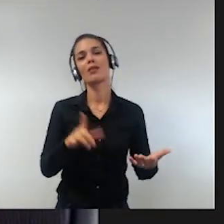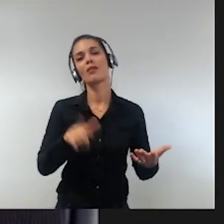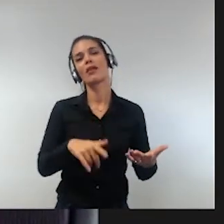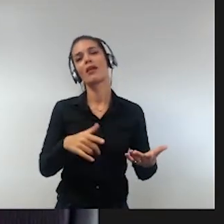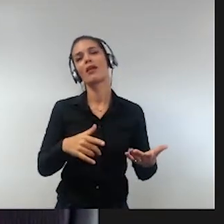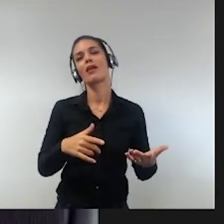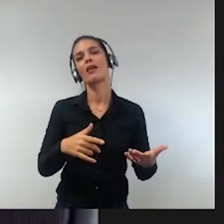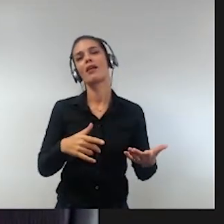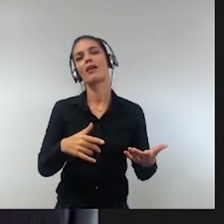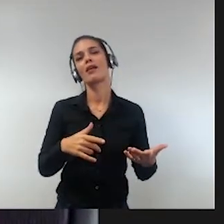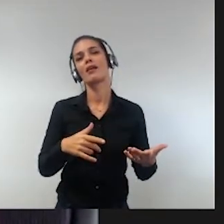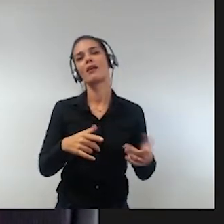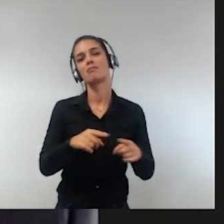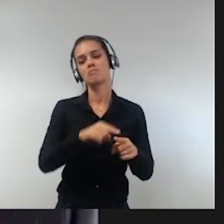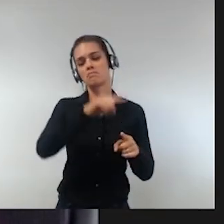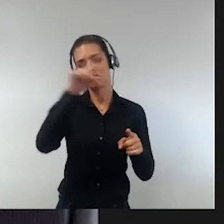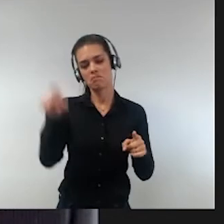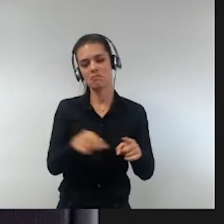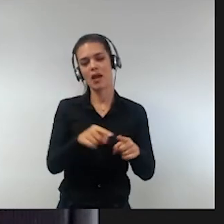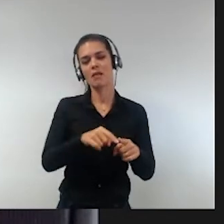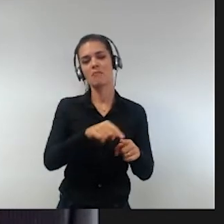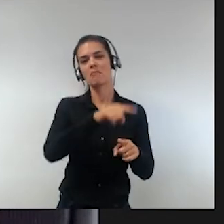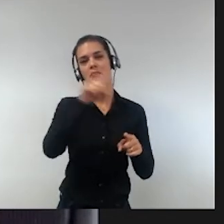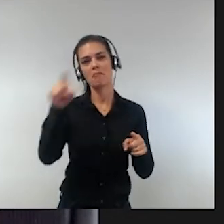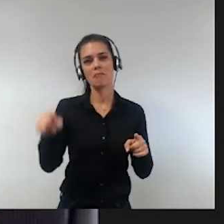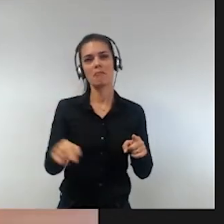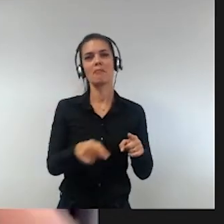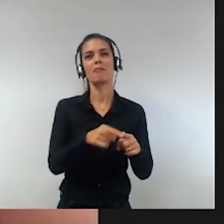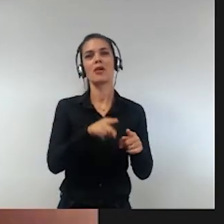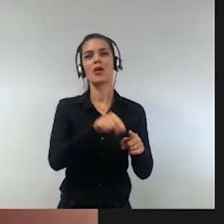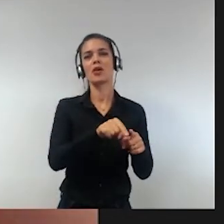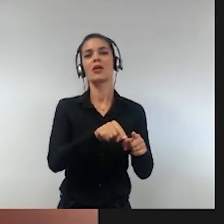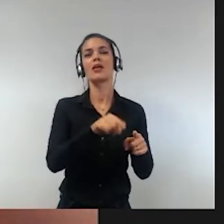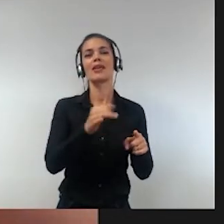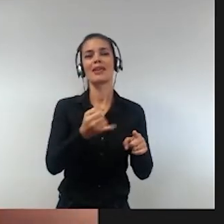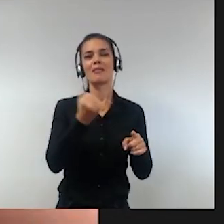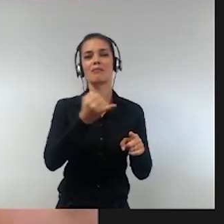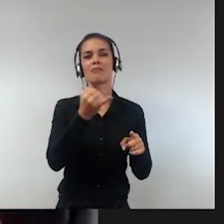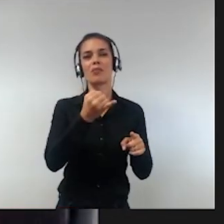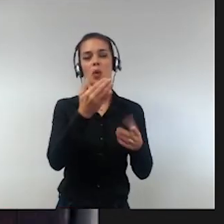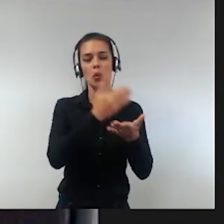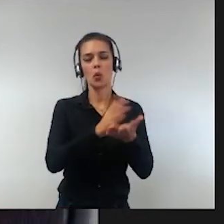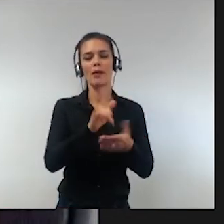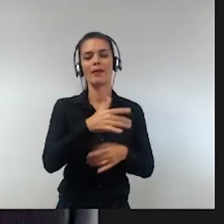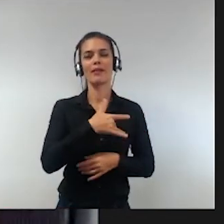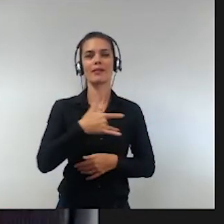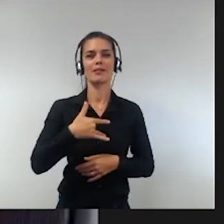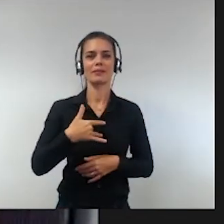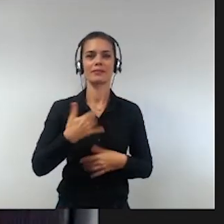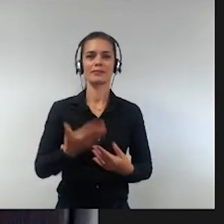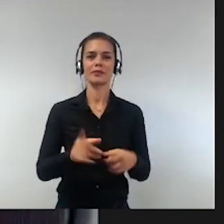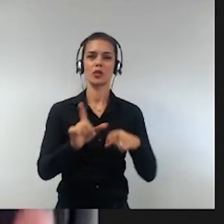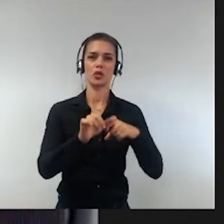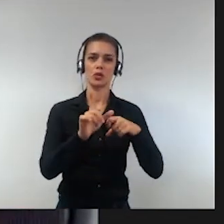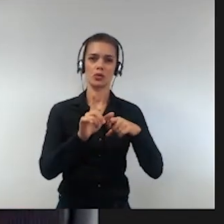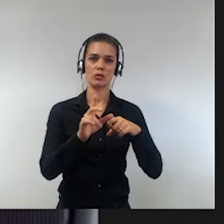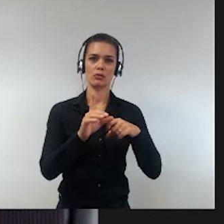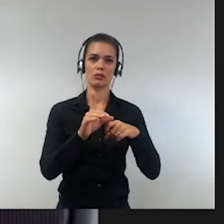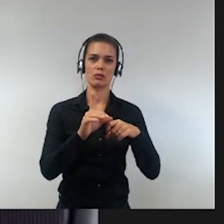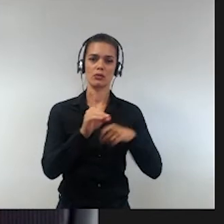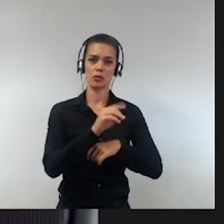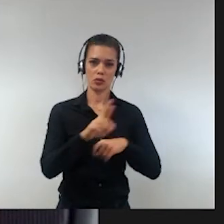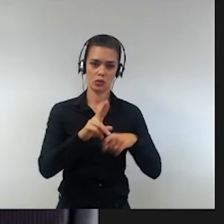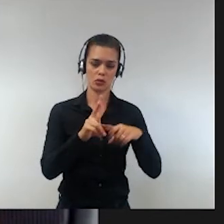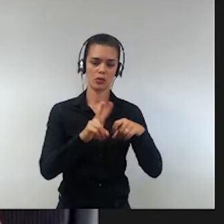tem como nascedor o problema da saúde, da castração. Então, o que foi que a doutora Eveline